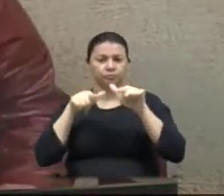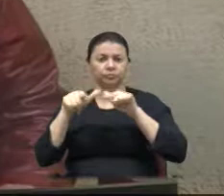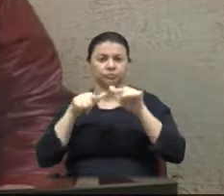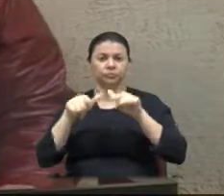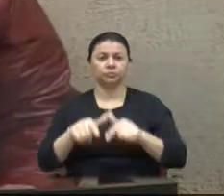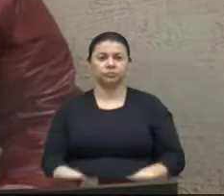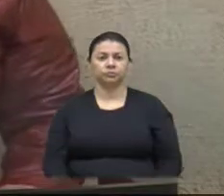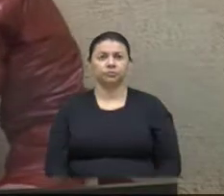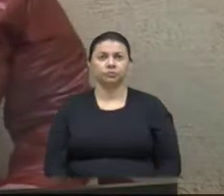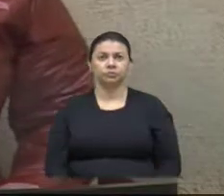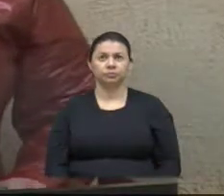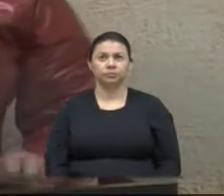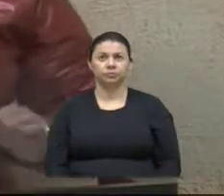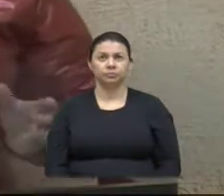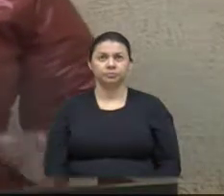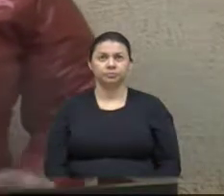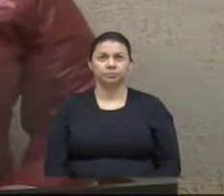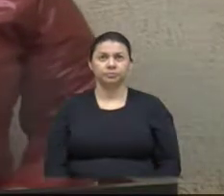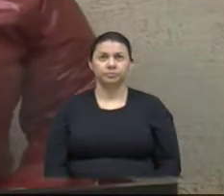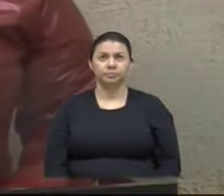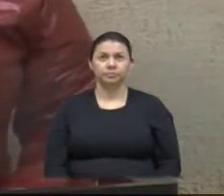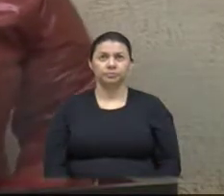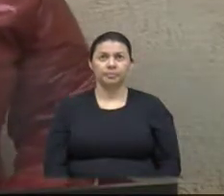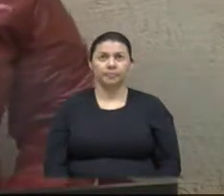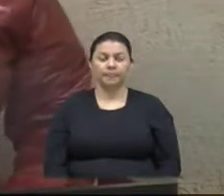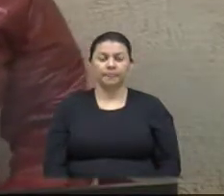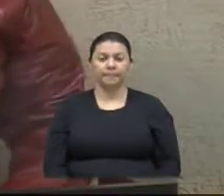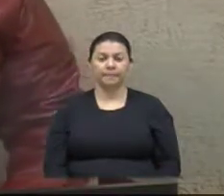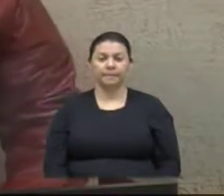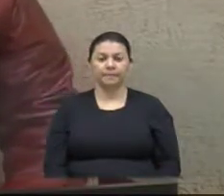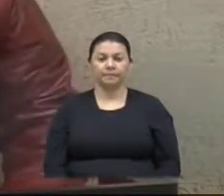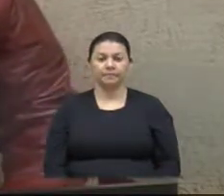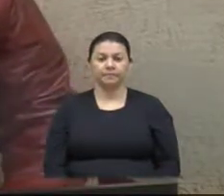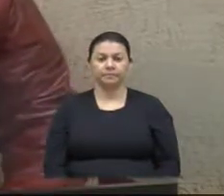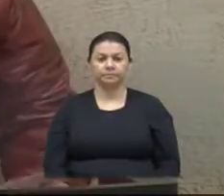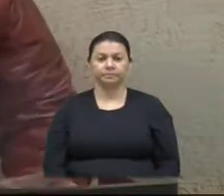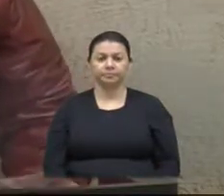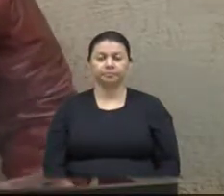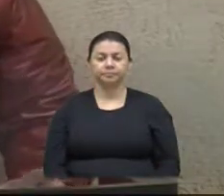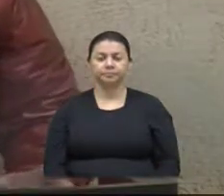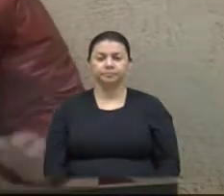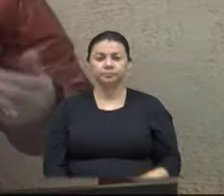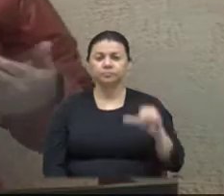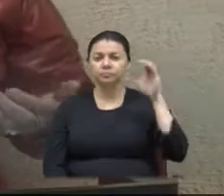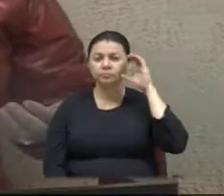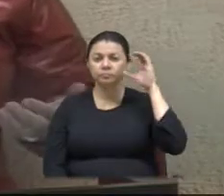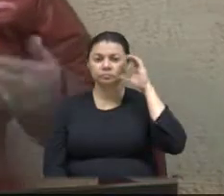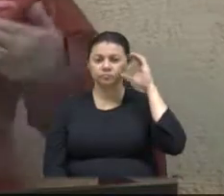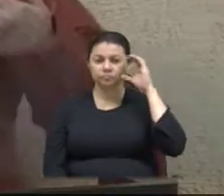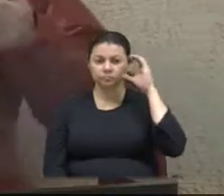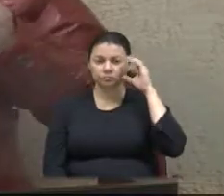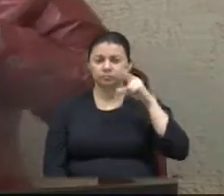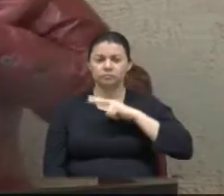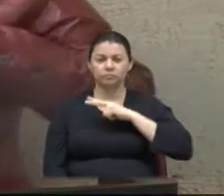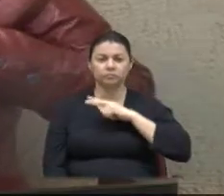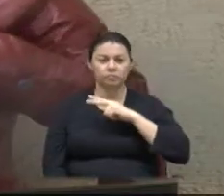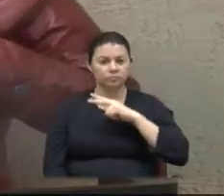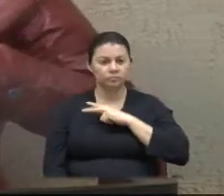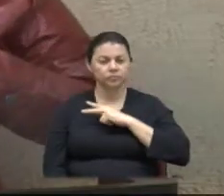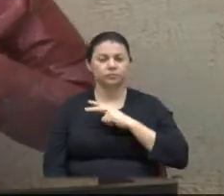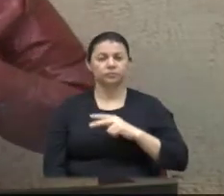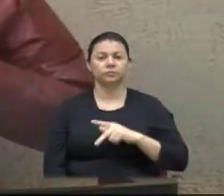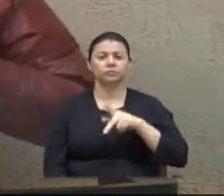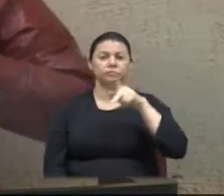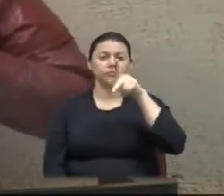é eu sou a terceira geração de presbiterianos é difícil falar disso no momento de se mas eu faço